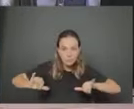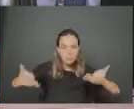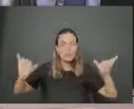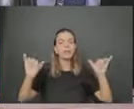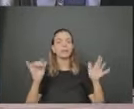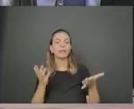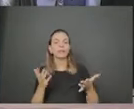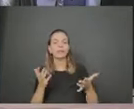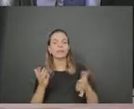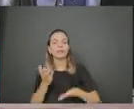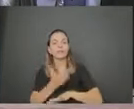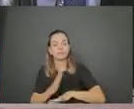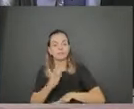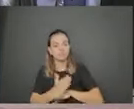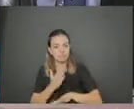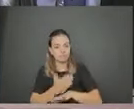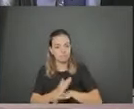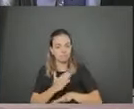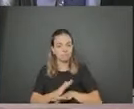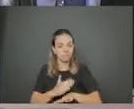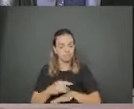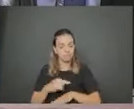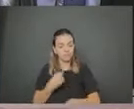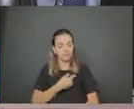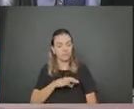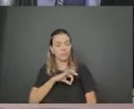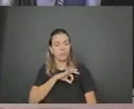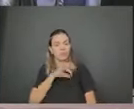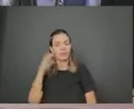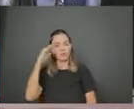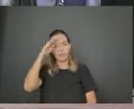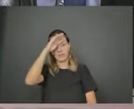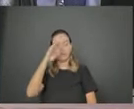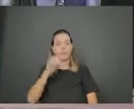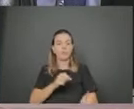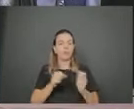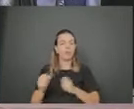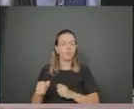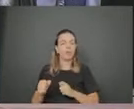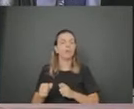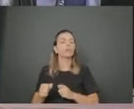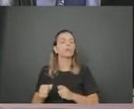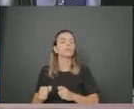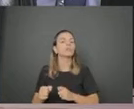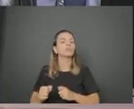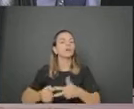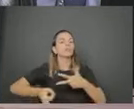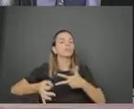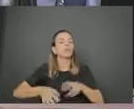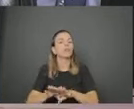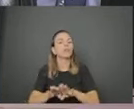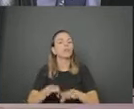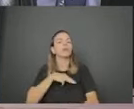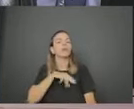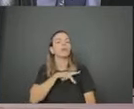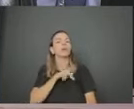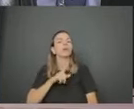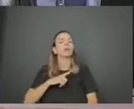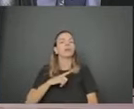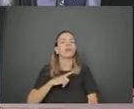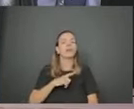atuação da Polícia Militar com o Poder Judiciário e o Ministério Público, vem reduzindo em muito a situação desse tipo de crime. Mas agora